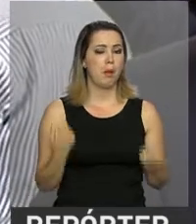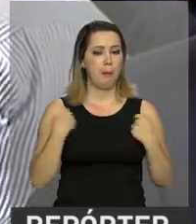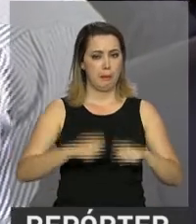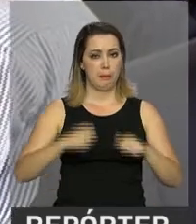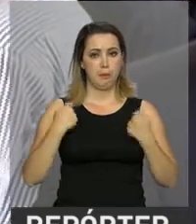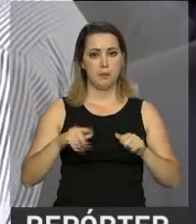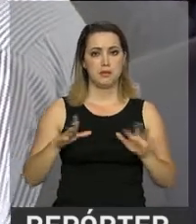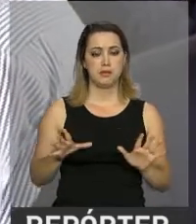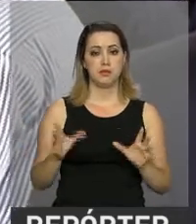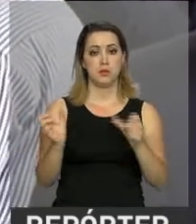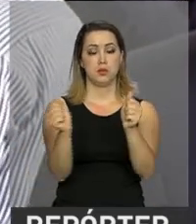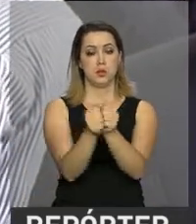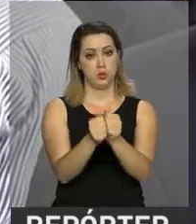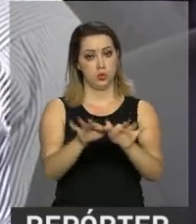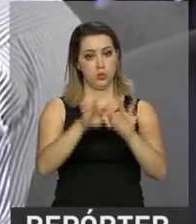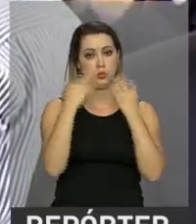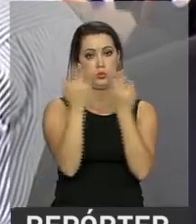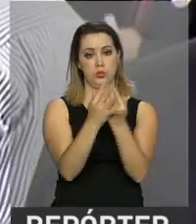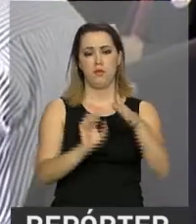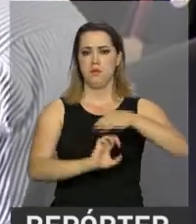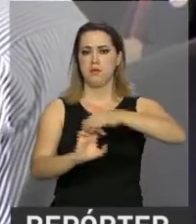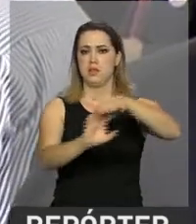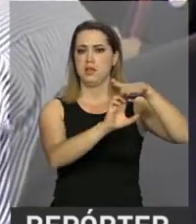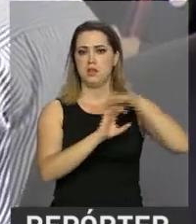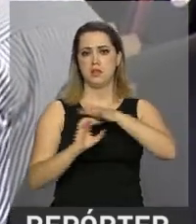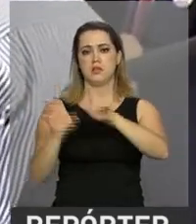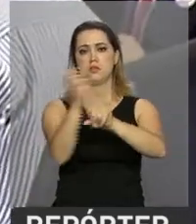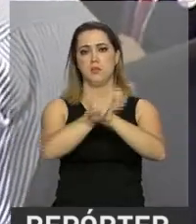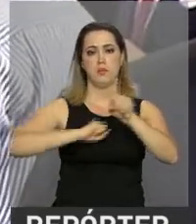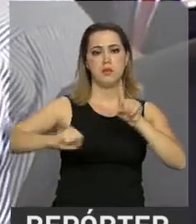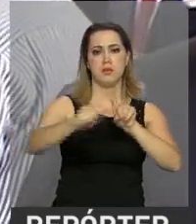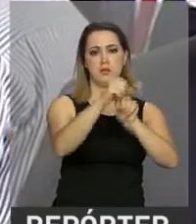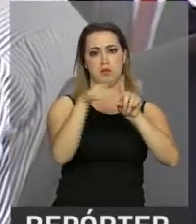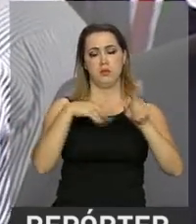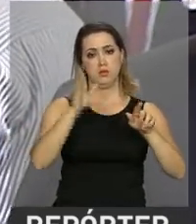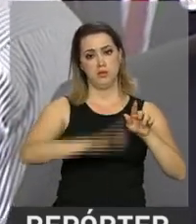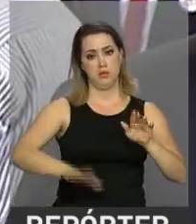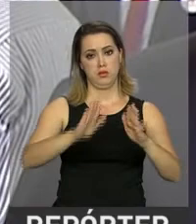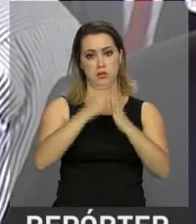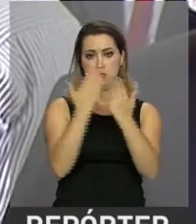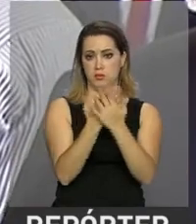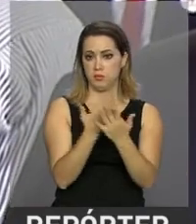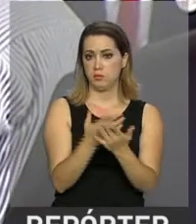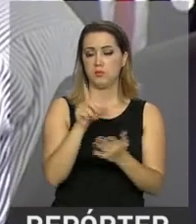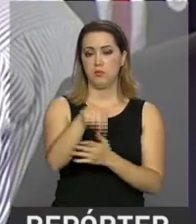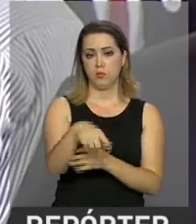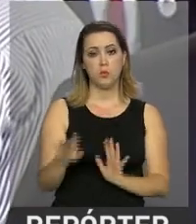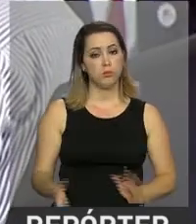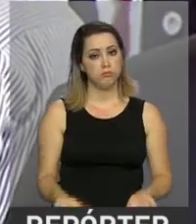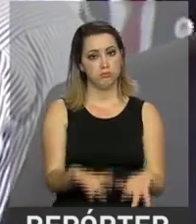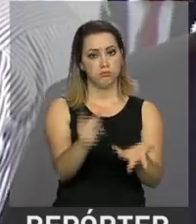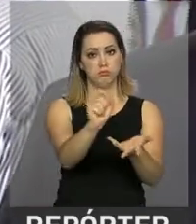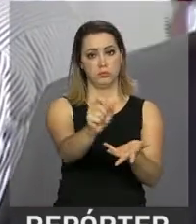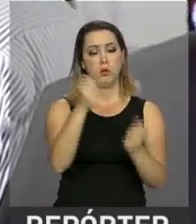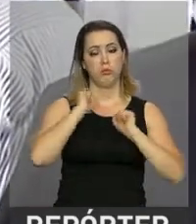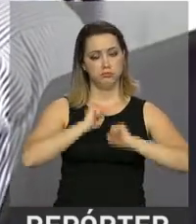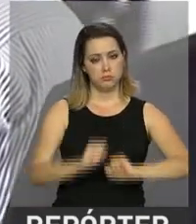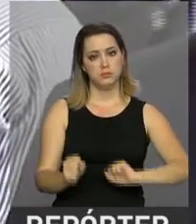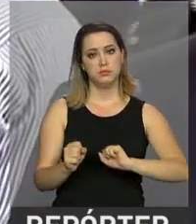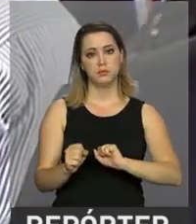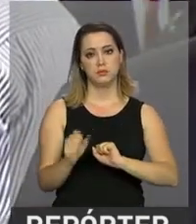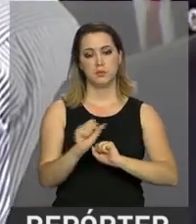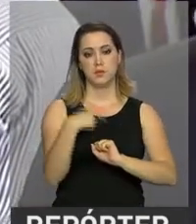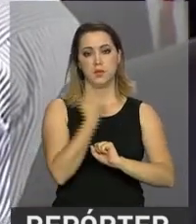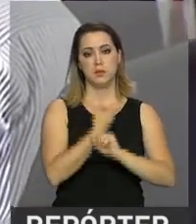das famílias, das empresas, da sociedade, e o ambiente escolar é absolutamente propício para que a gente possa